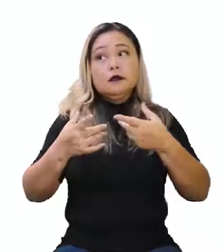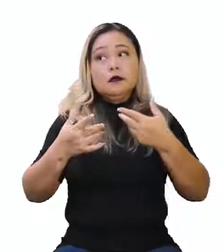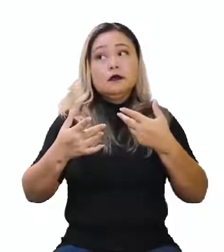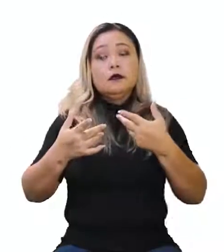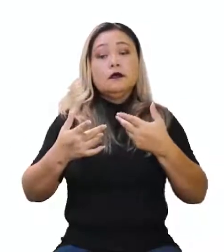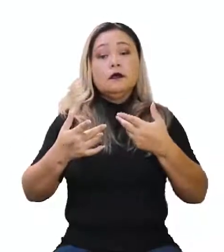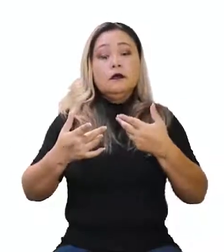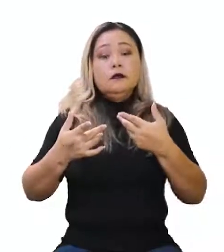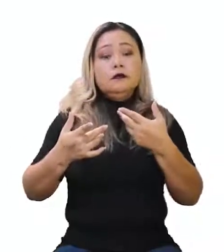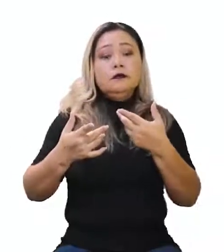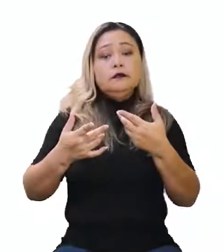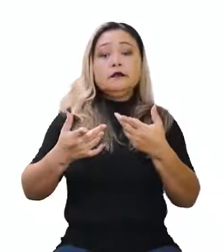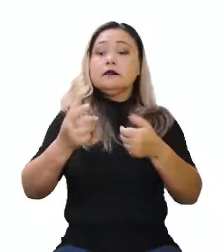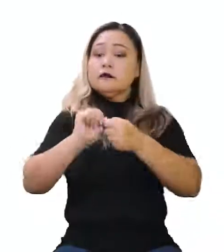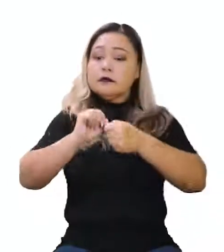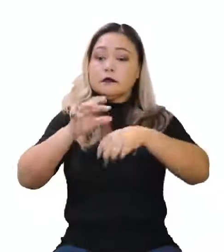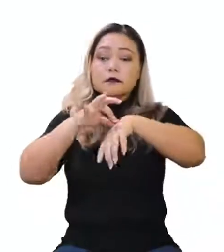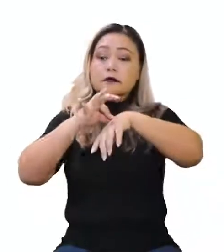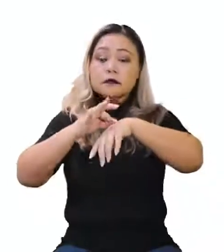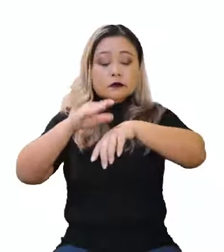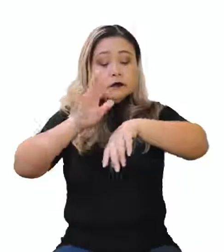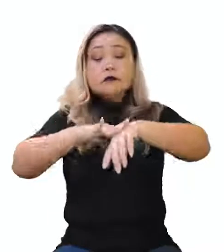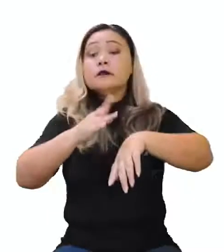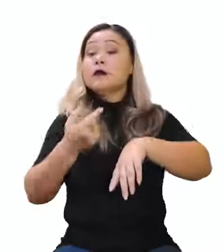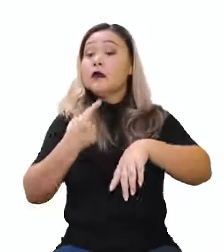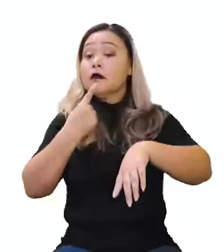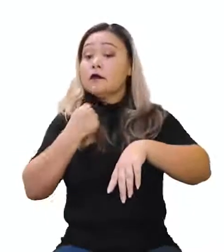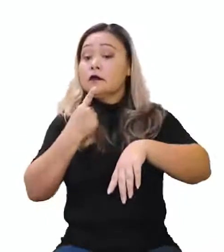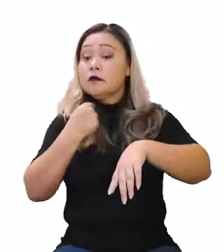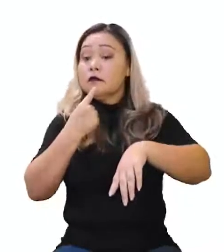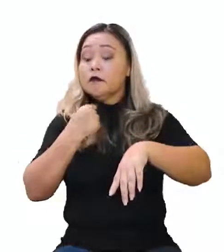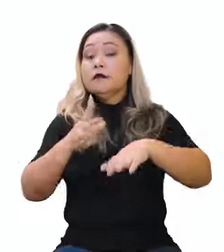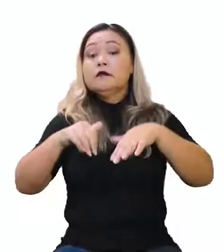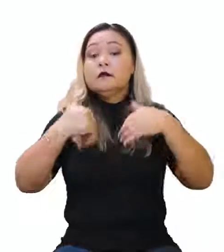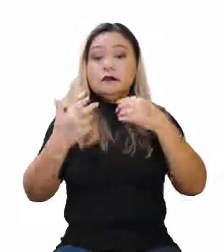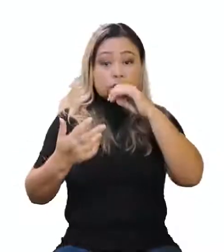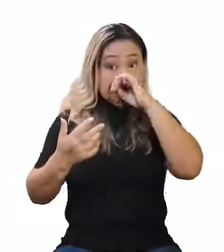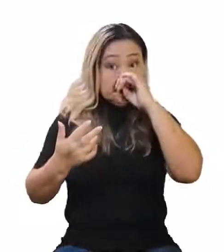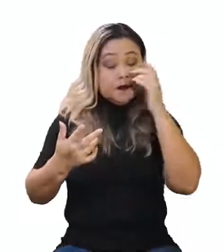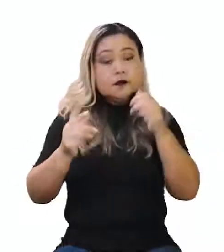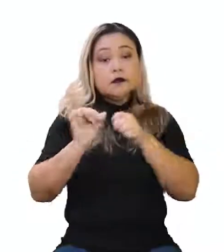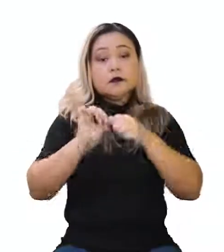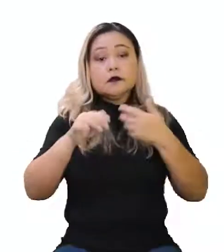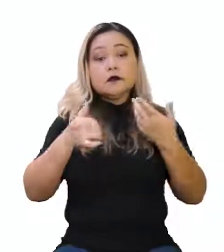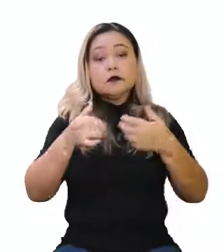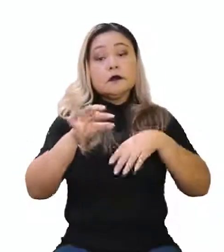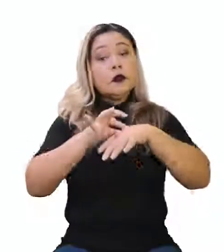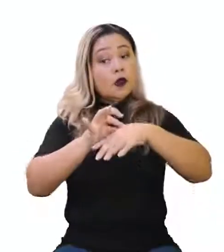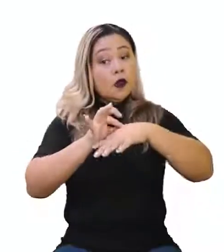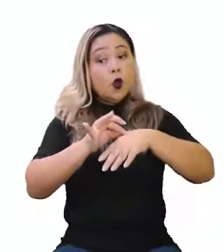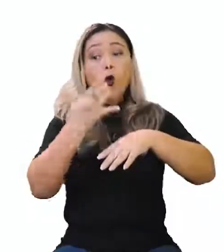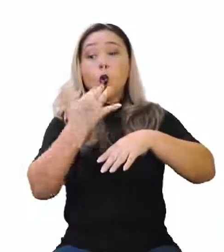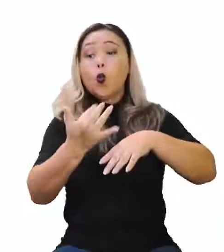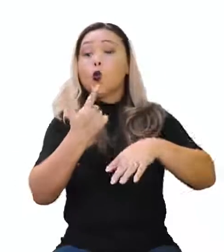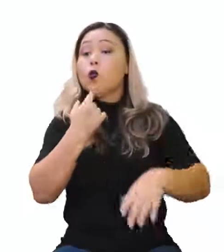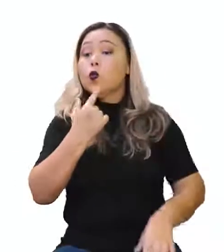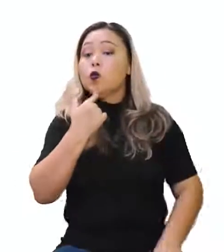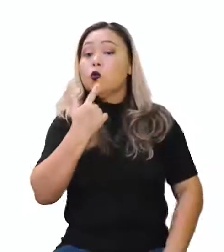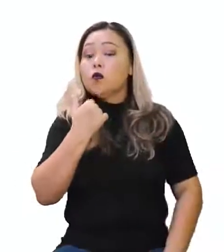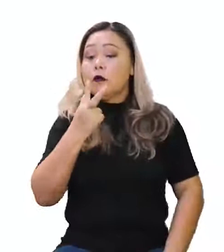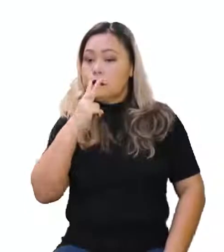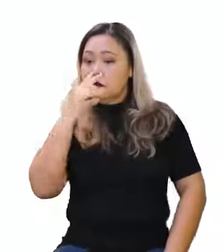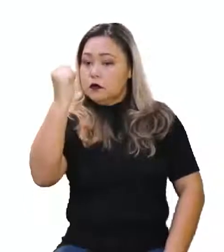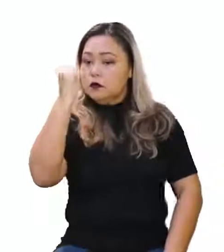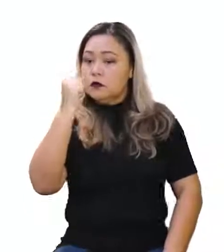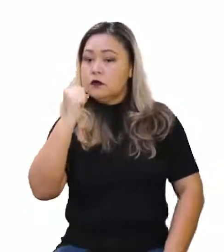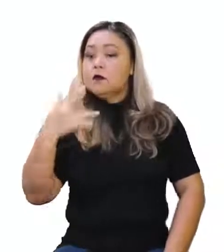mais encorpada, uma carne mais vermelha, tá? É uma carne de coloração vermelha mais